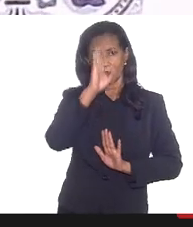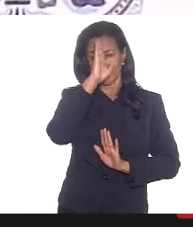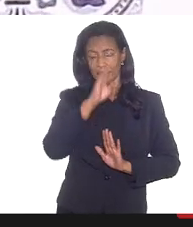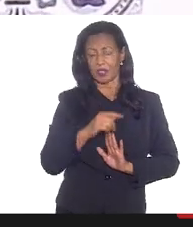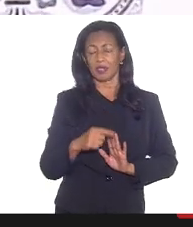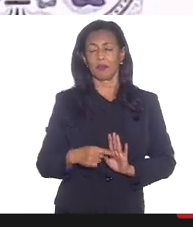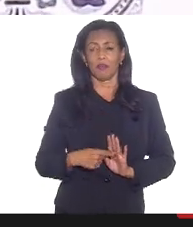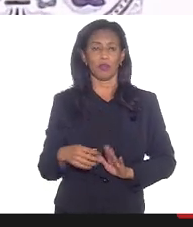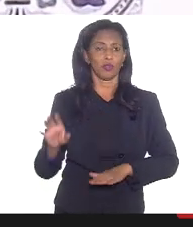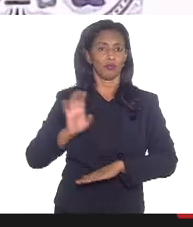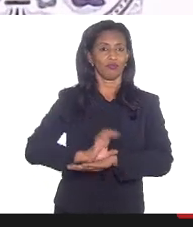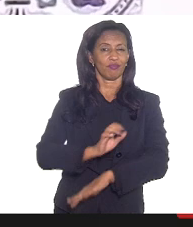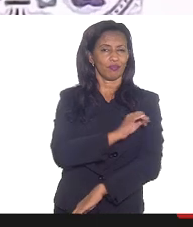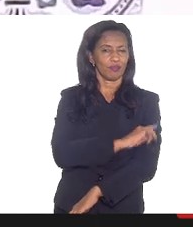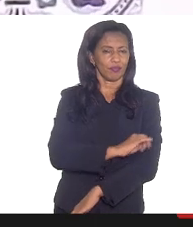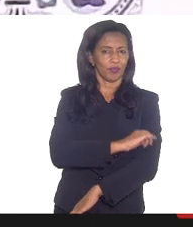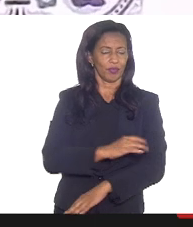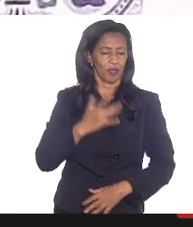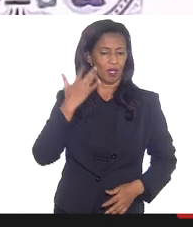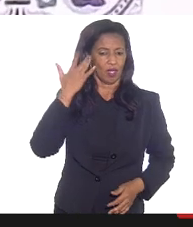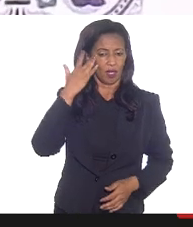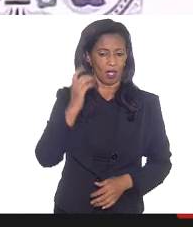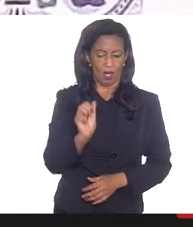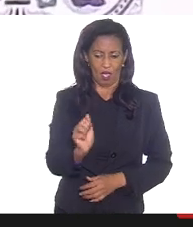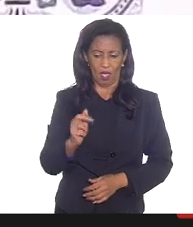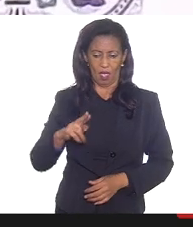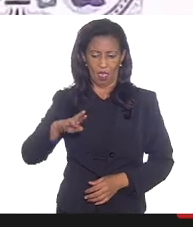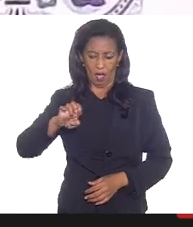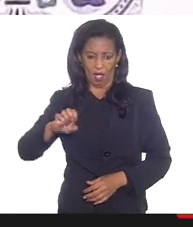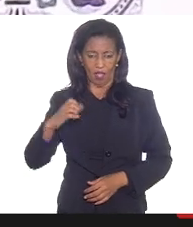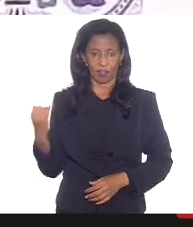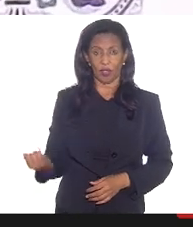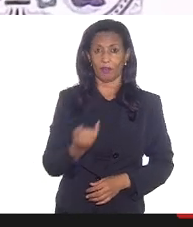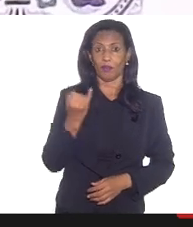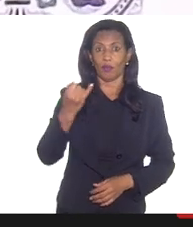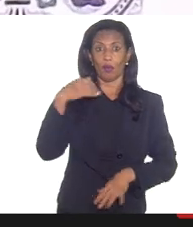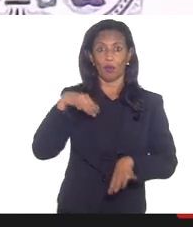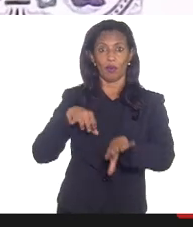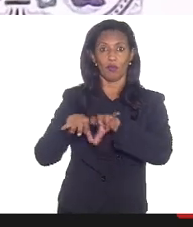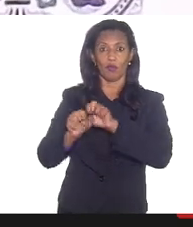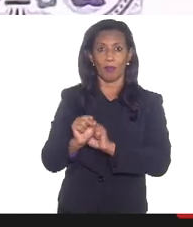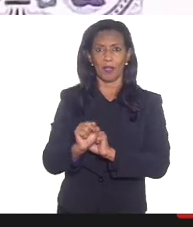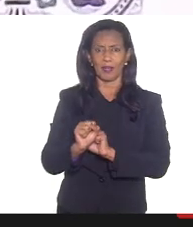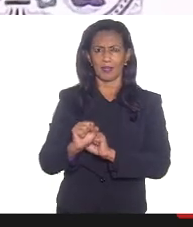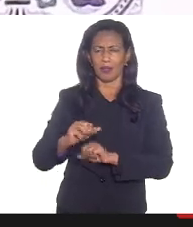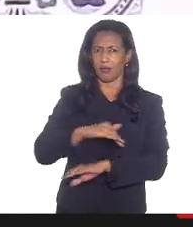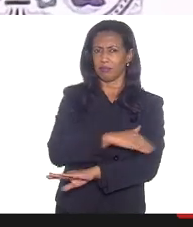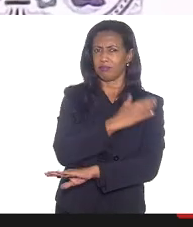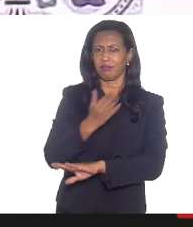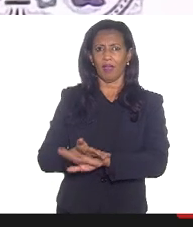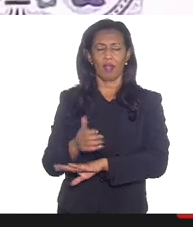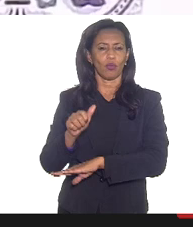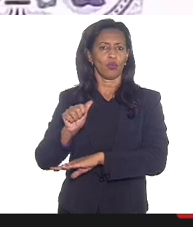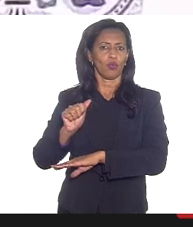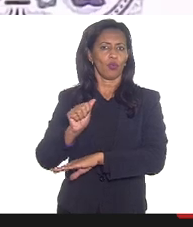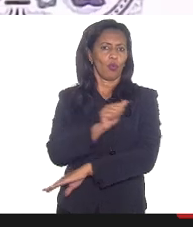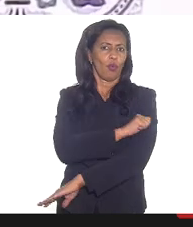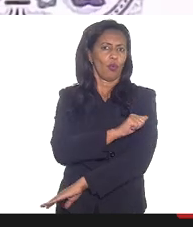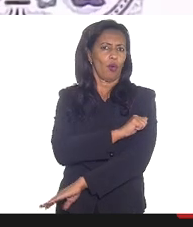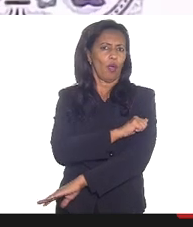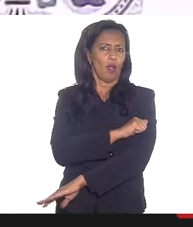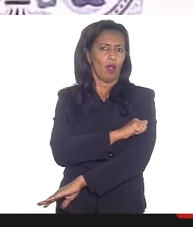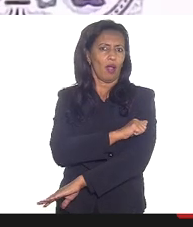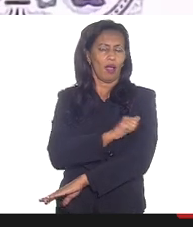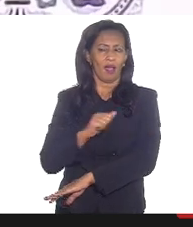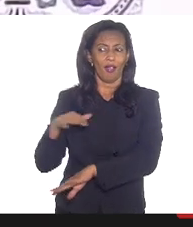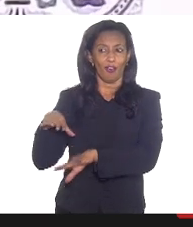Principalmente no estado do Rio de Janeiro, eu acho que a arte ela é importantíssima para a formação integral do estudante. A formação crítica